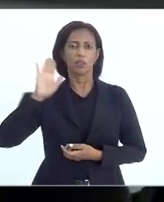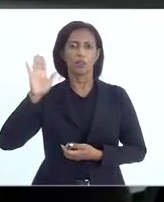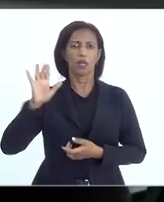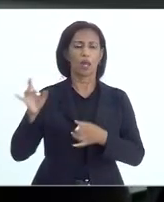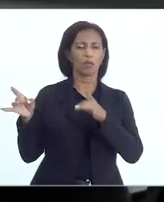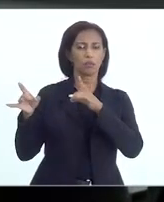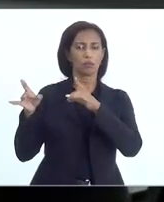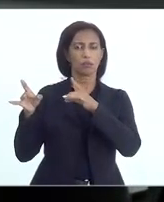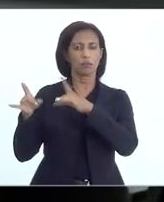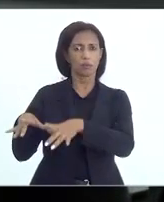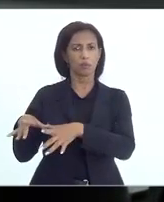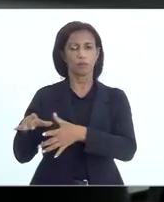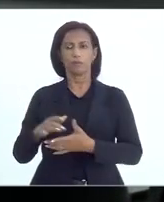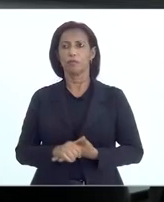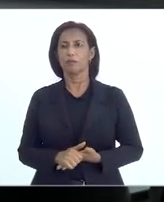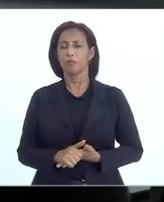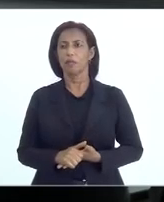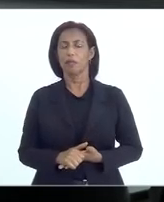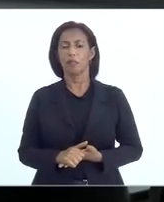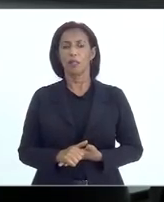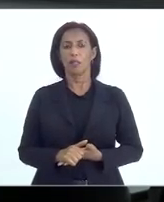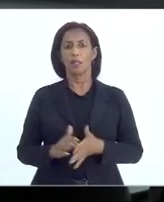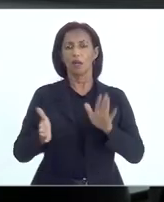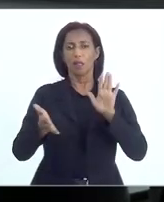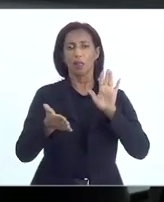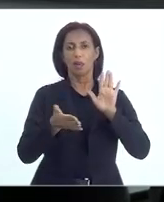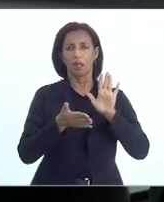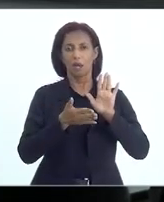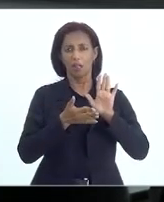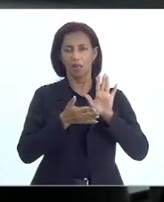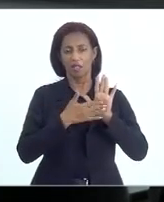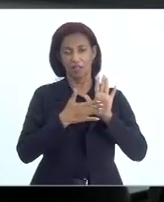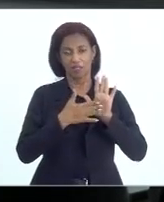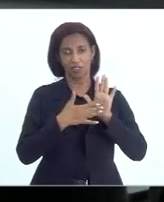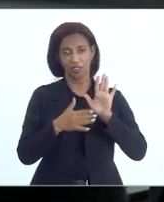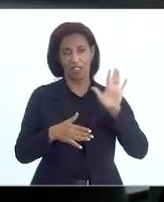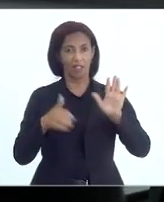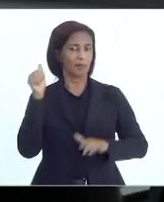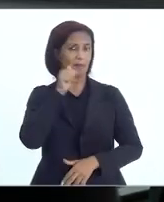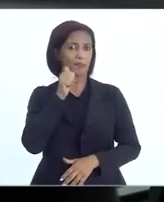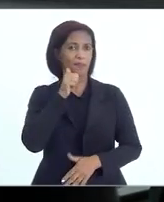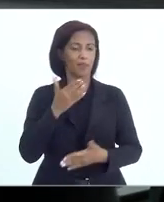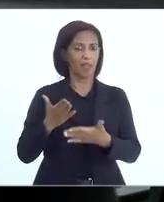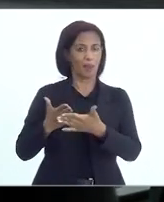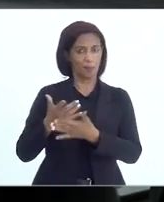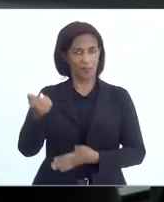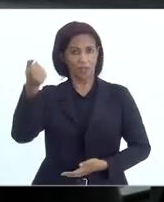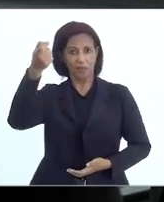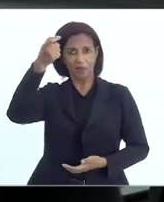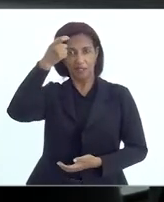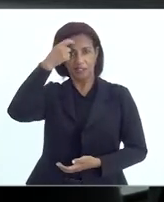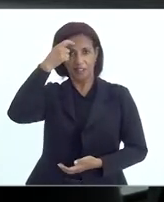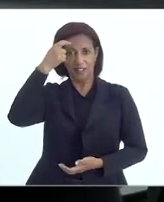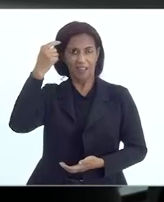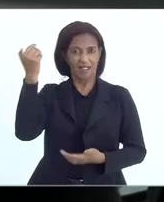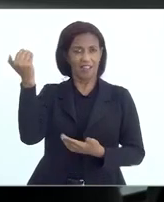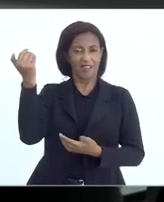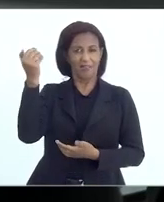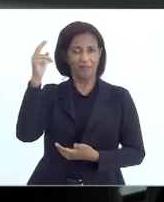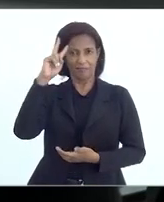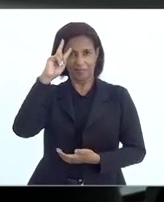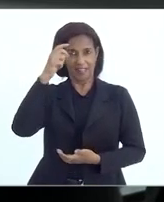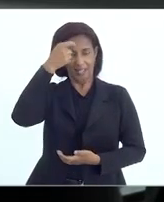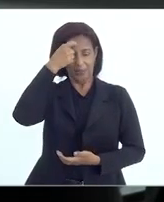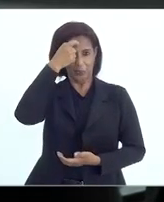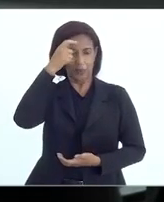anunciaram a sua classificação candidatas do sexo feminino aprovados no exame intelectual que nós chamamos de